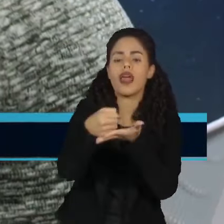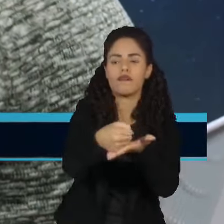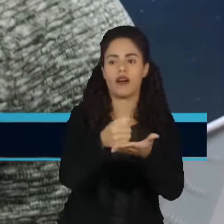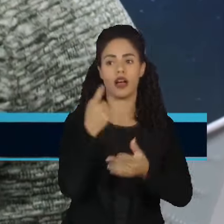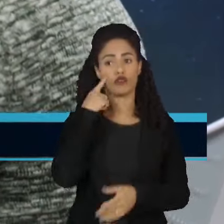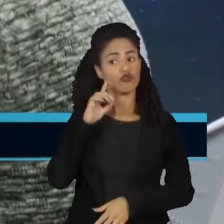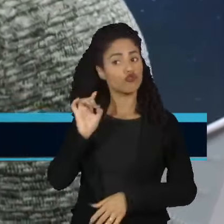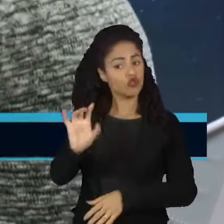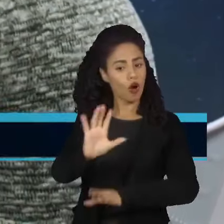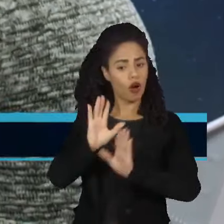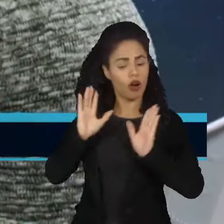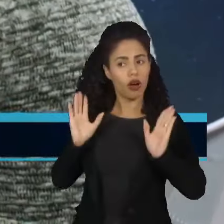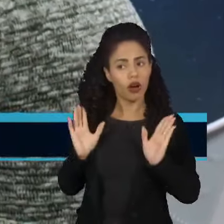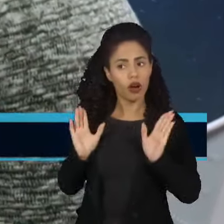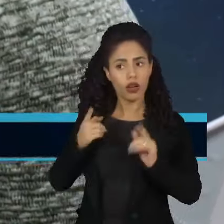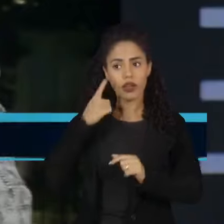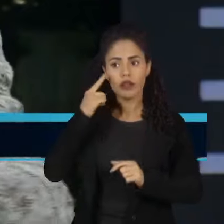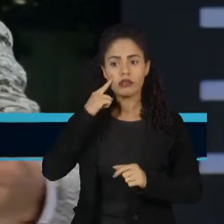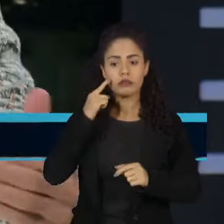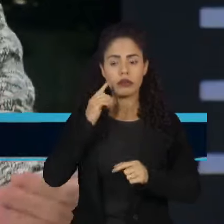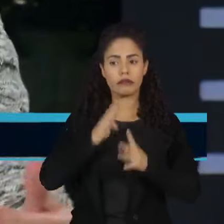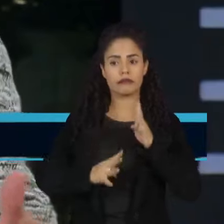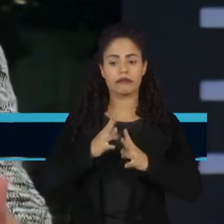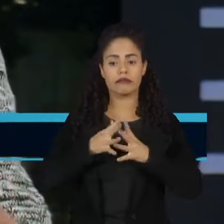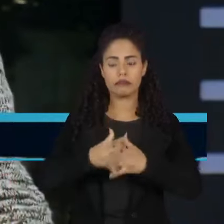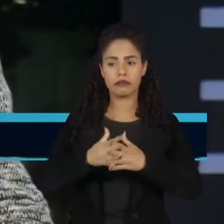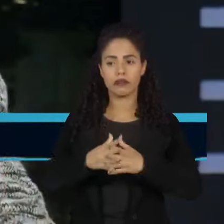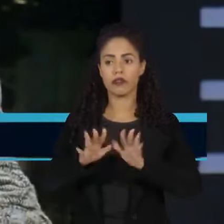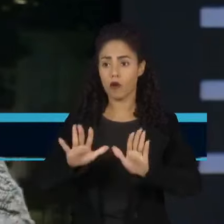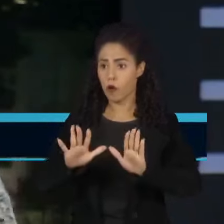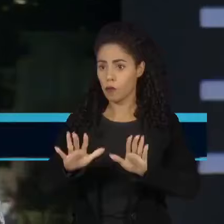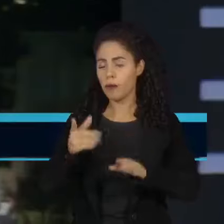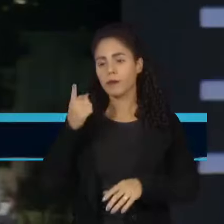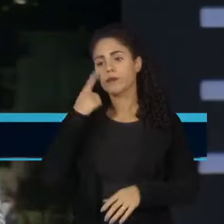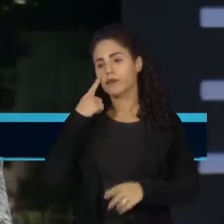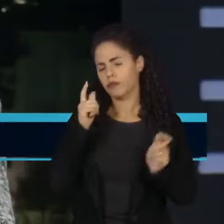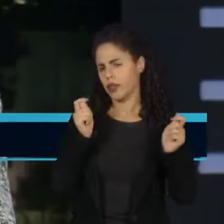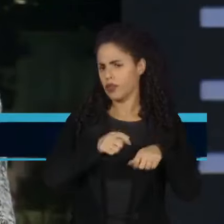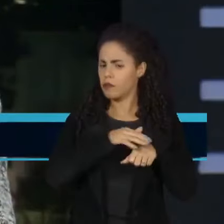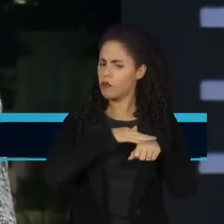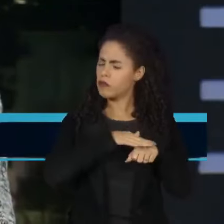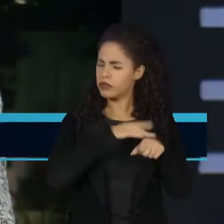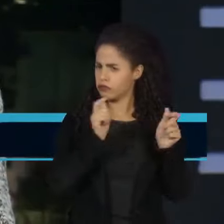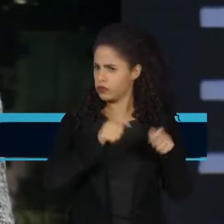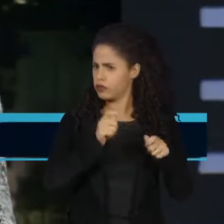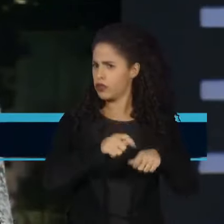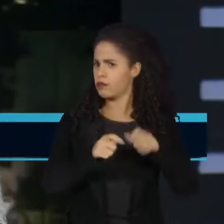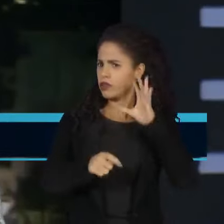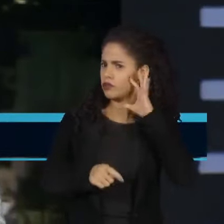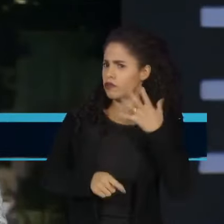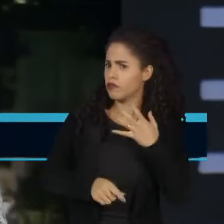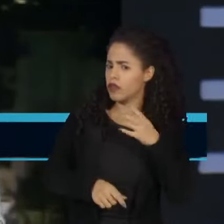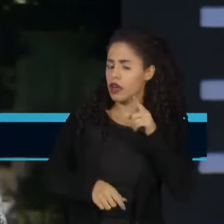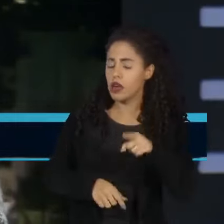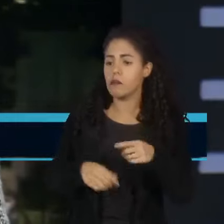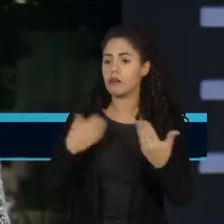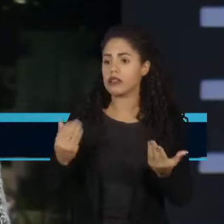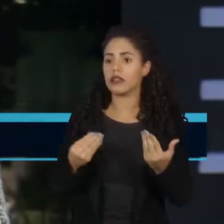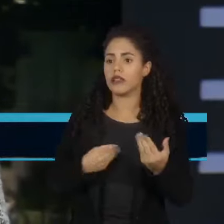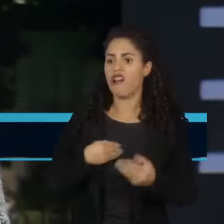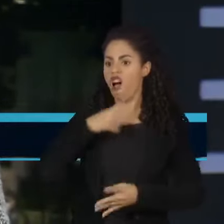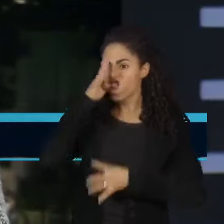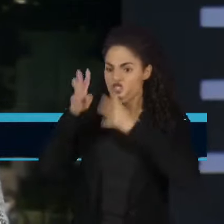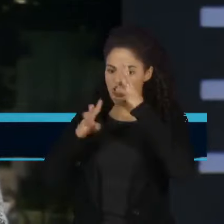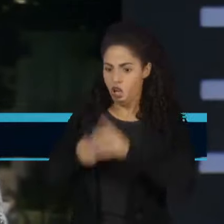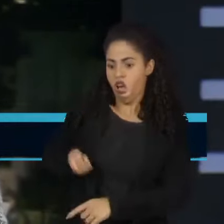lá. Você tinha muita dificuldade para fazer escoar o arroz, mas era uma conversa a ser feita. Aí rapidamente tentaram fazer